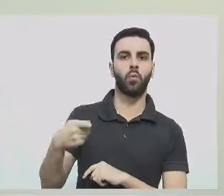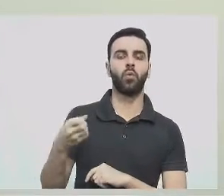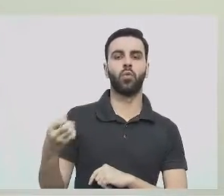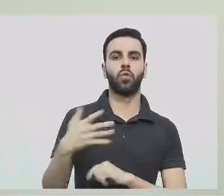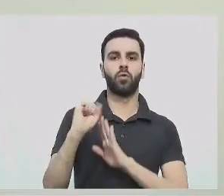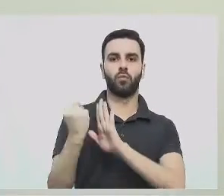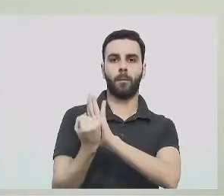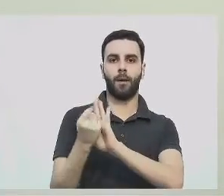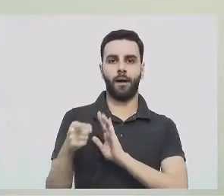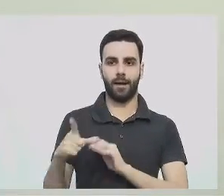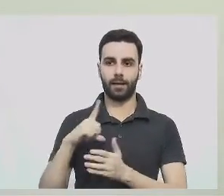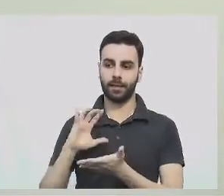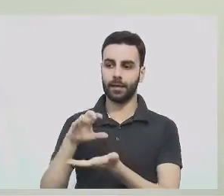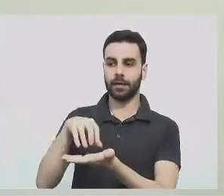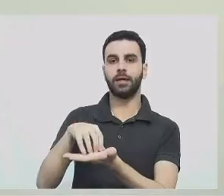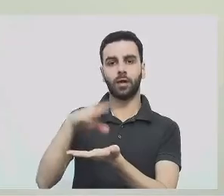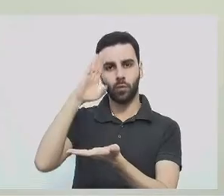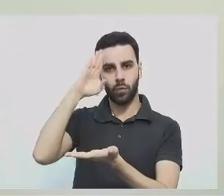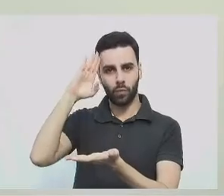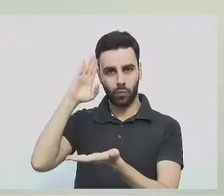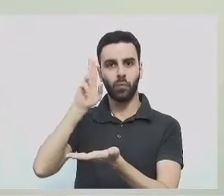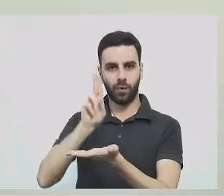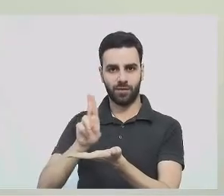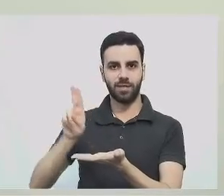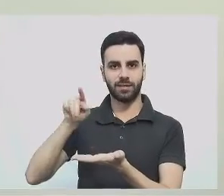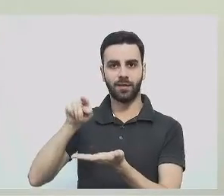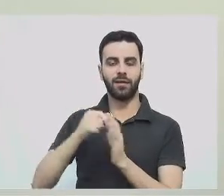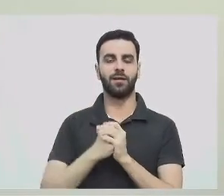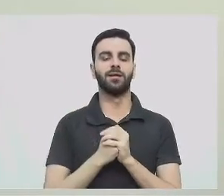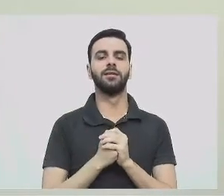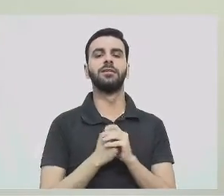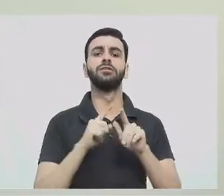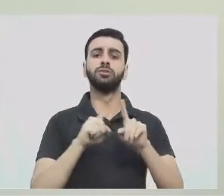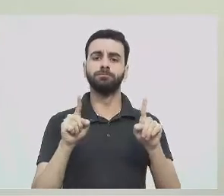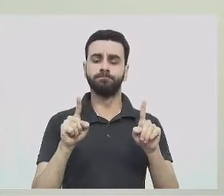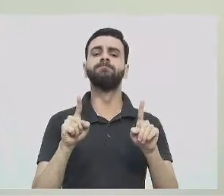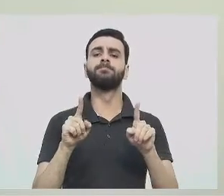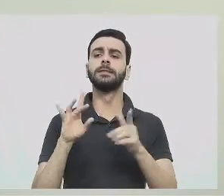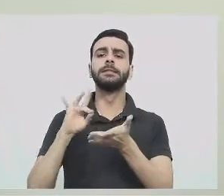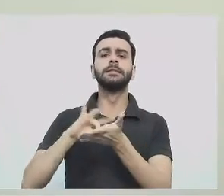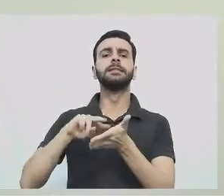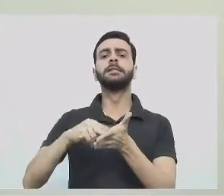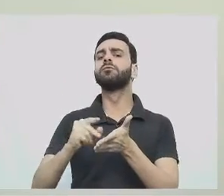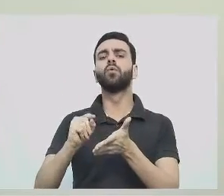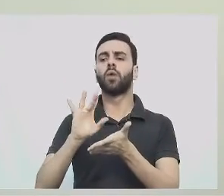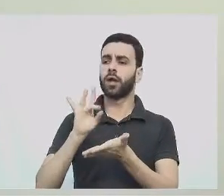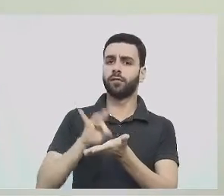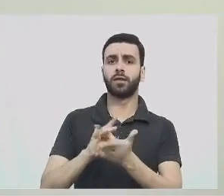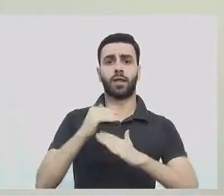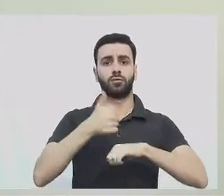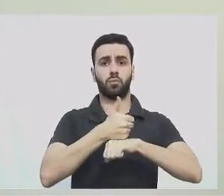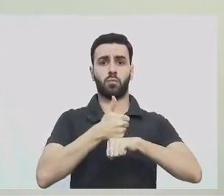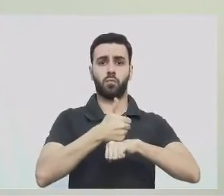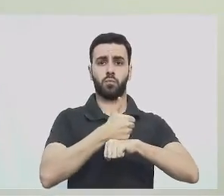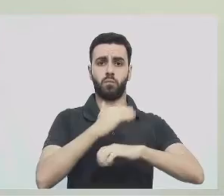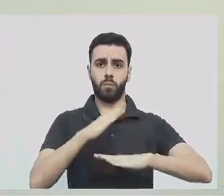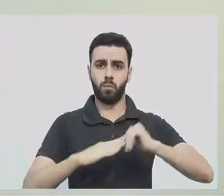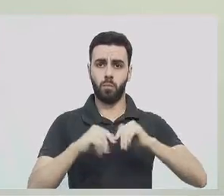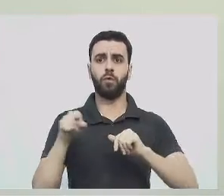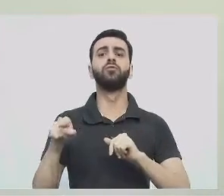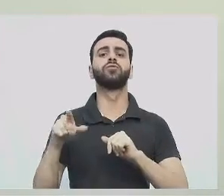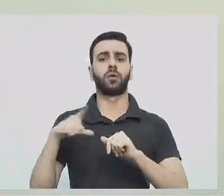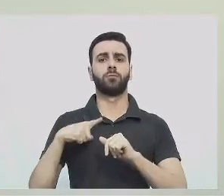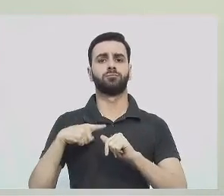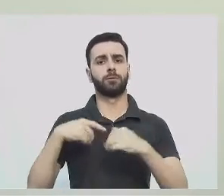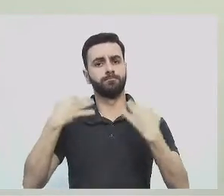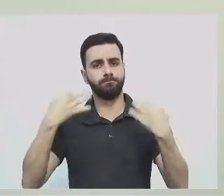conceito que a Uni Viçosa se encontra, mas só demonstrando a forma profissional, a forma zelosa com a